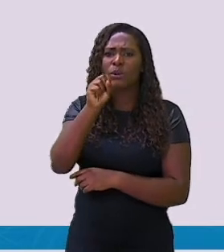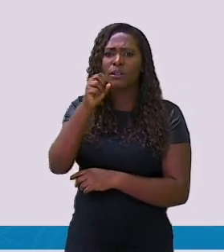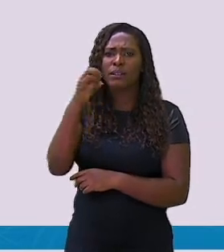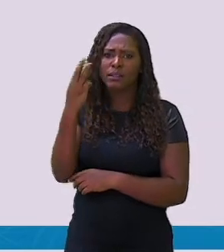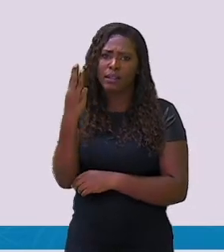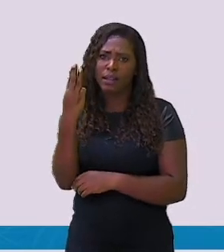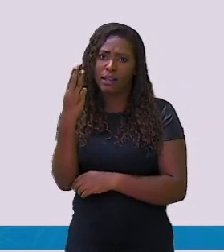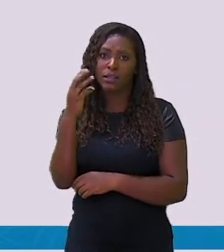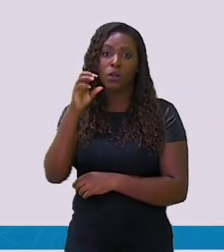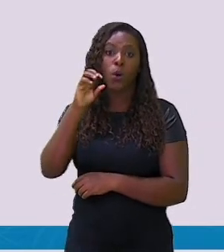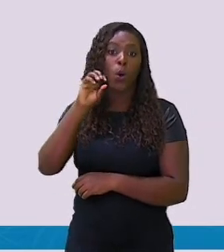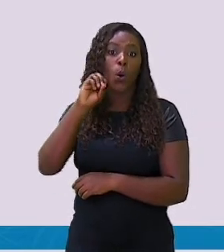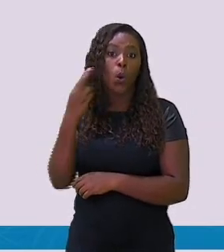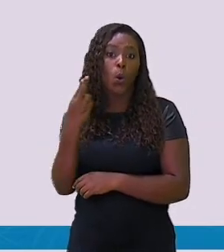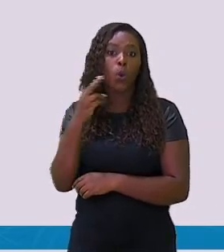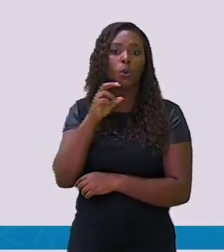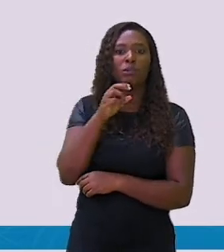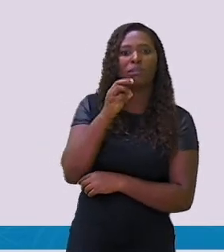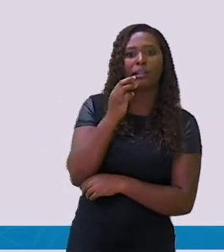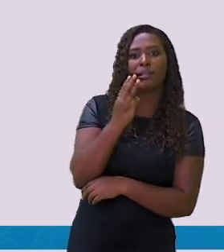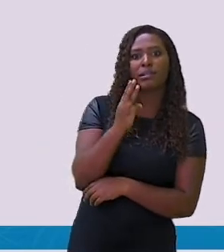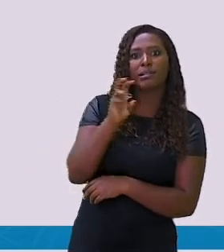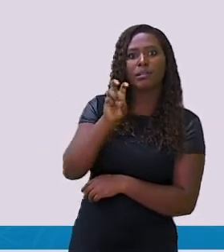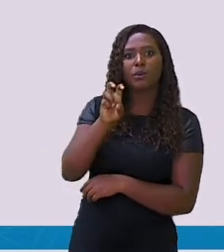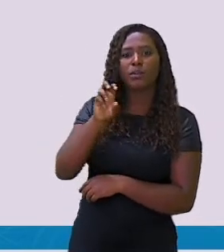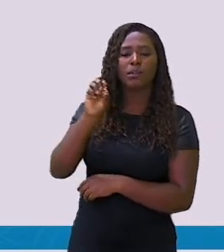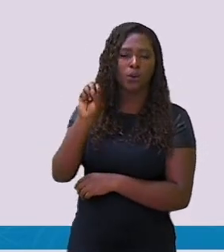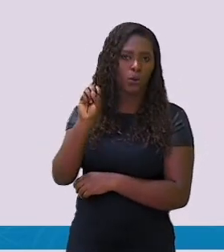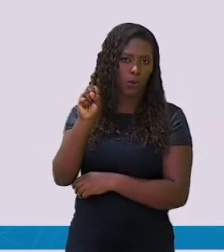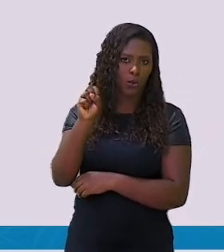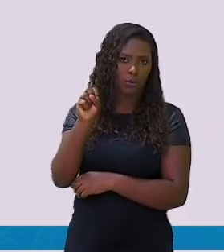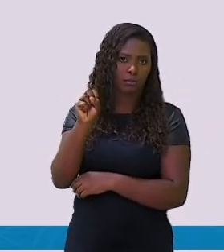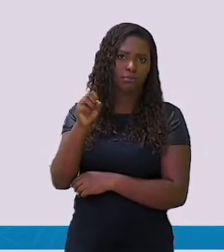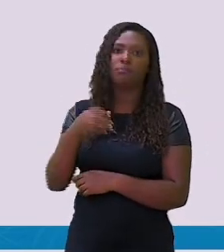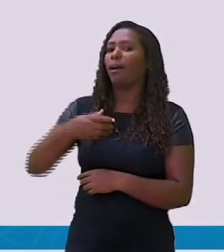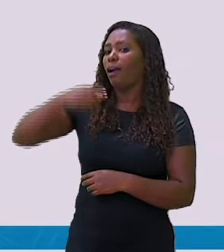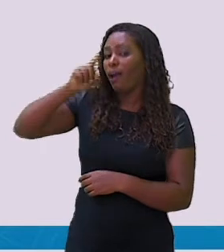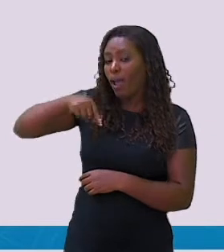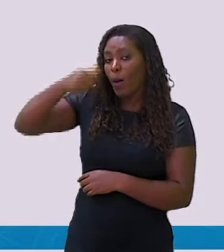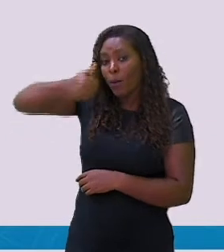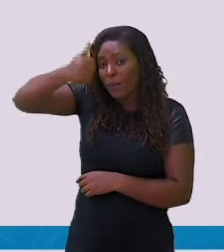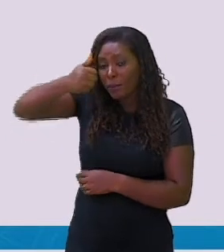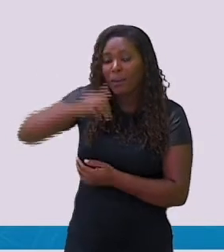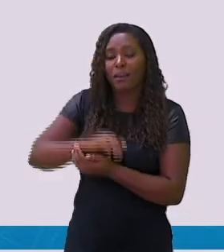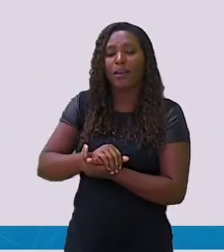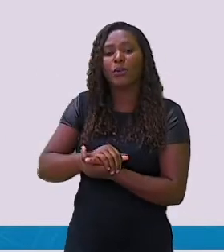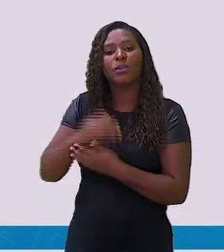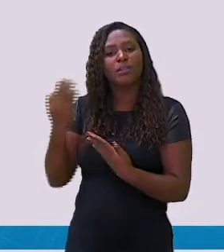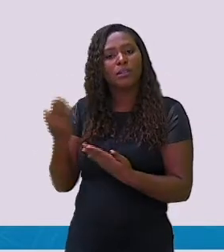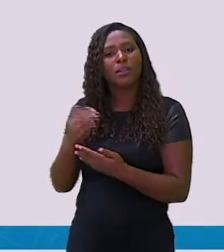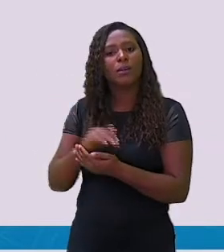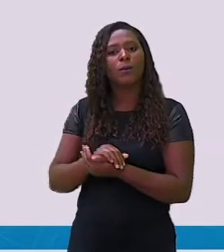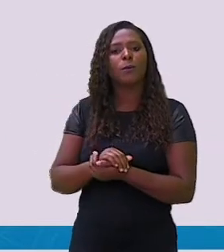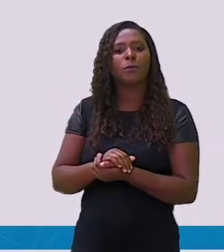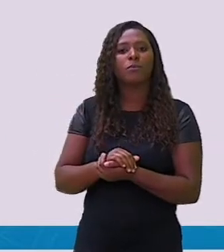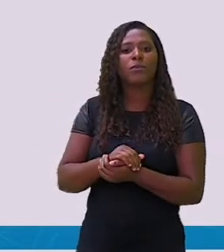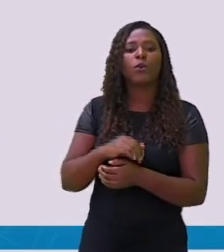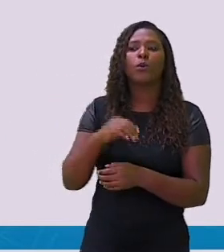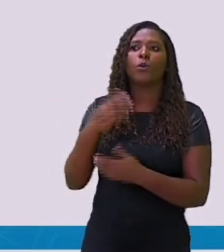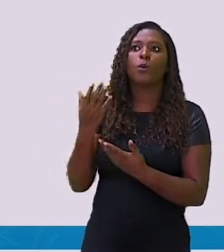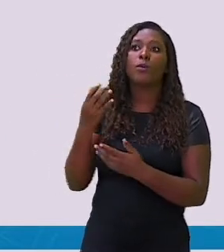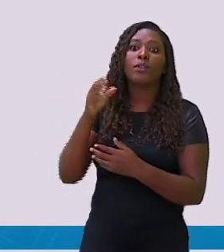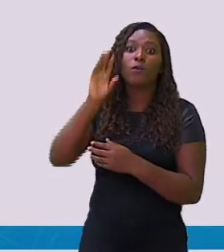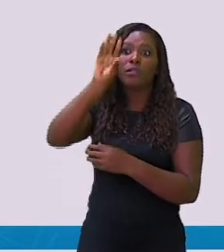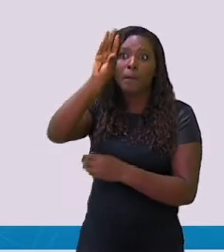8,27 Itaú maior é 583, 54 então o sinal vai ser